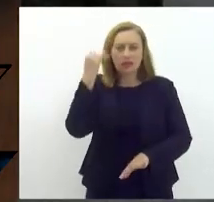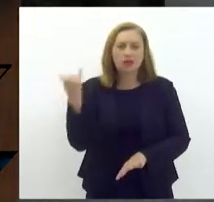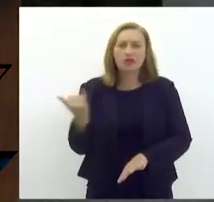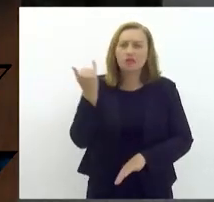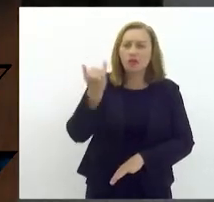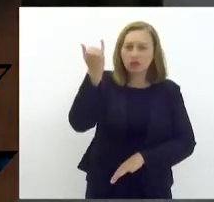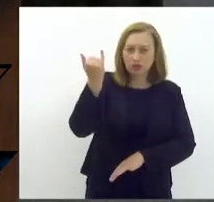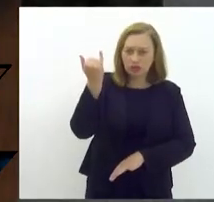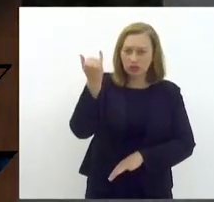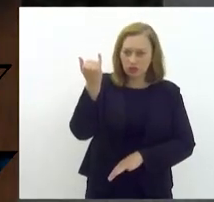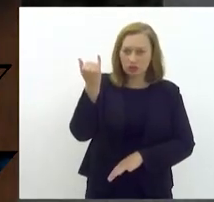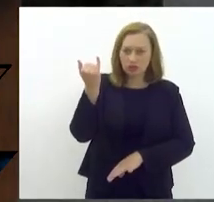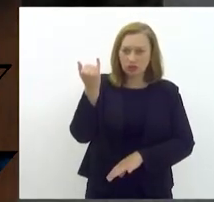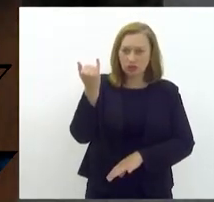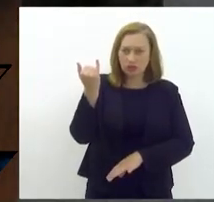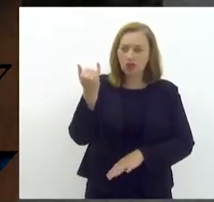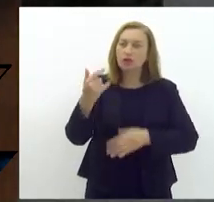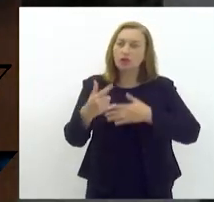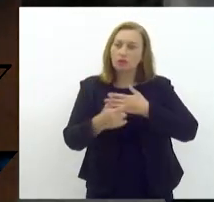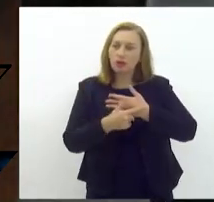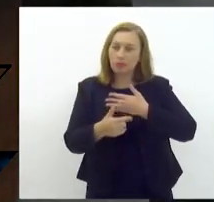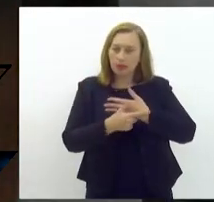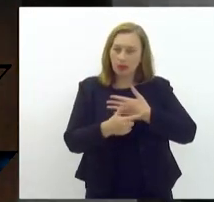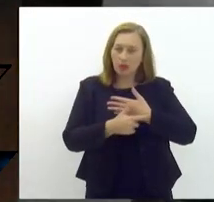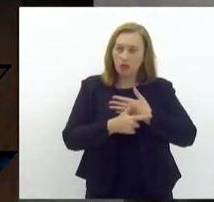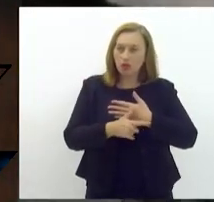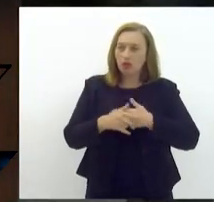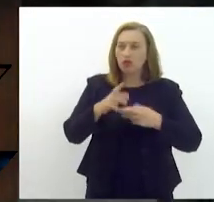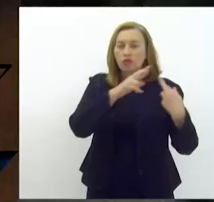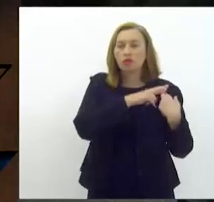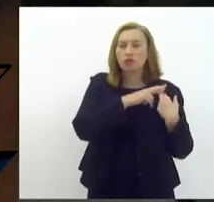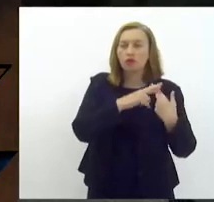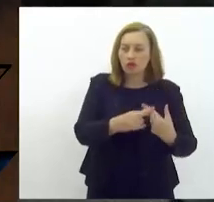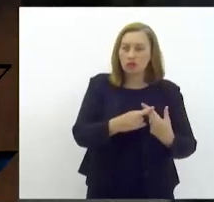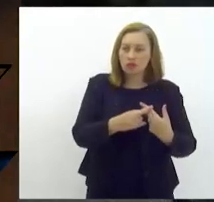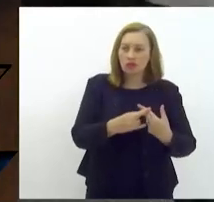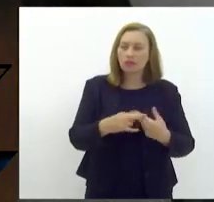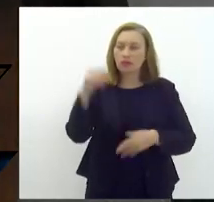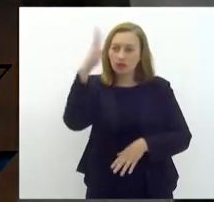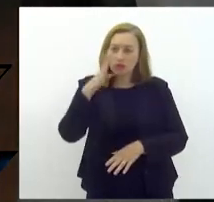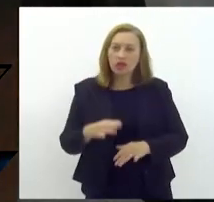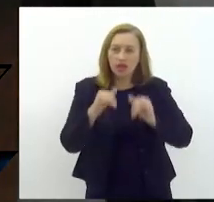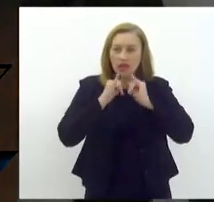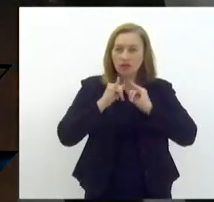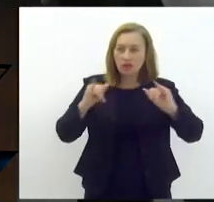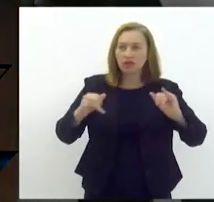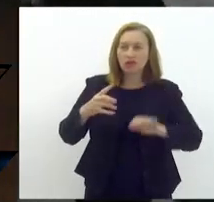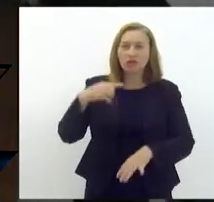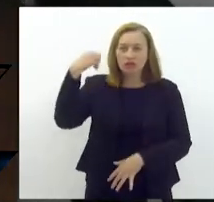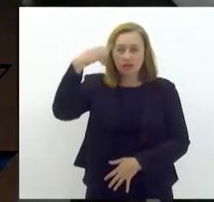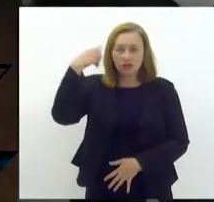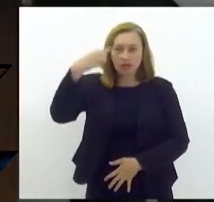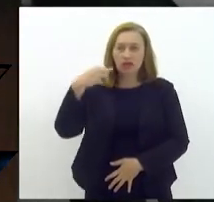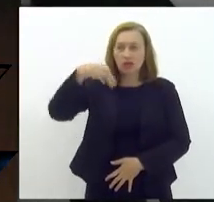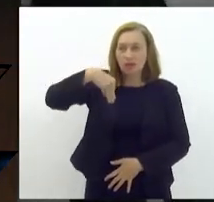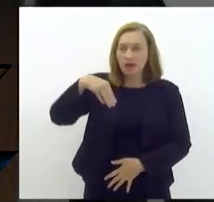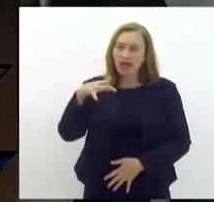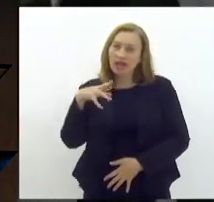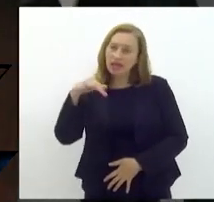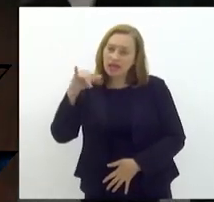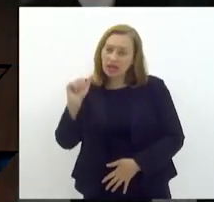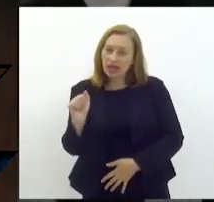de quadros técnicos comprometidos com o Brasil com o estado do Rio de Janeiro e anunciar que a deputada Marina do MST